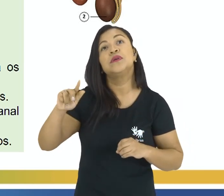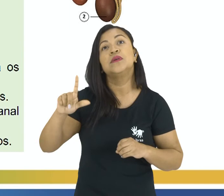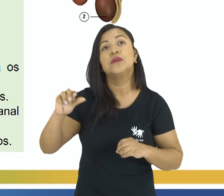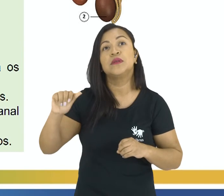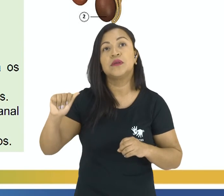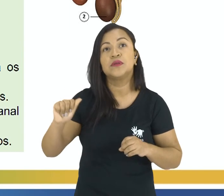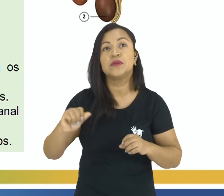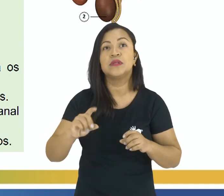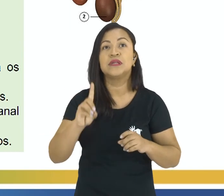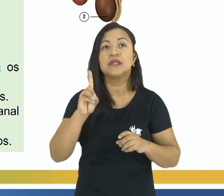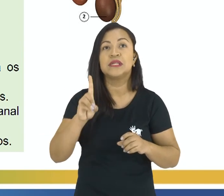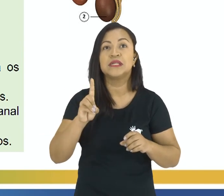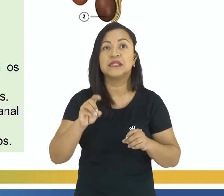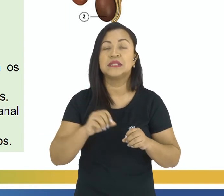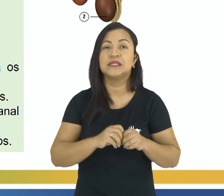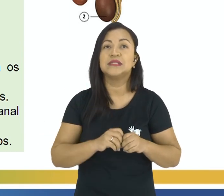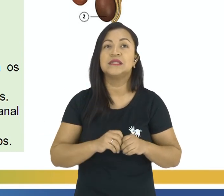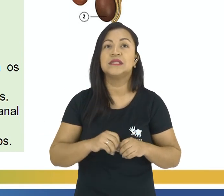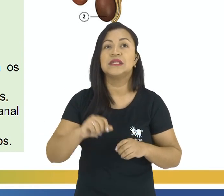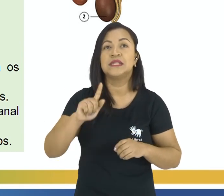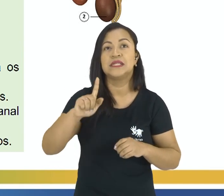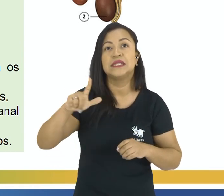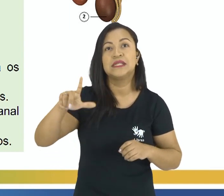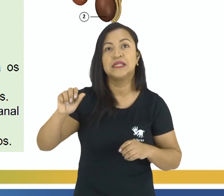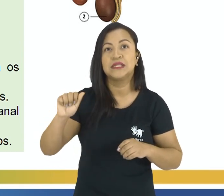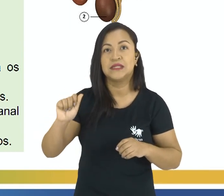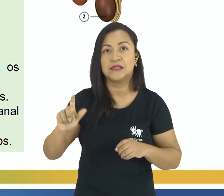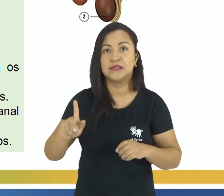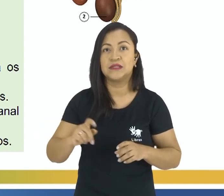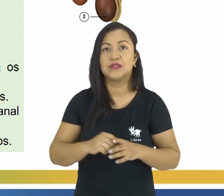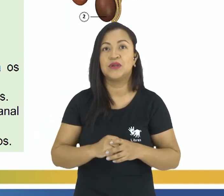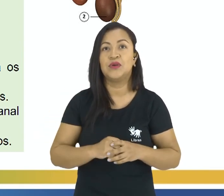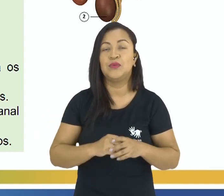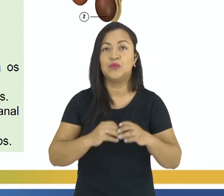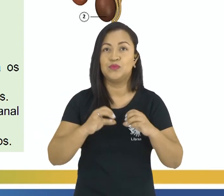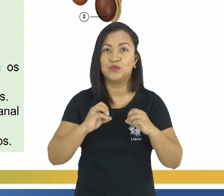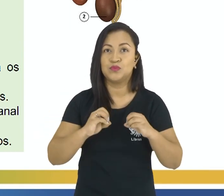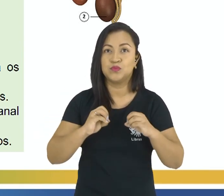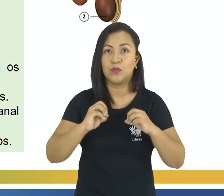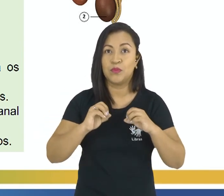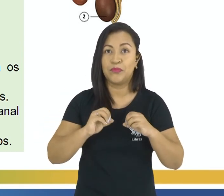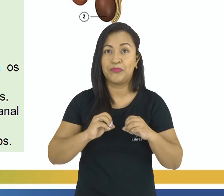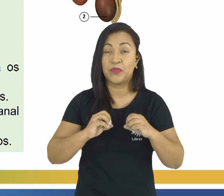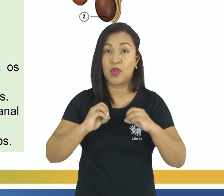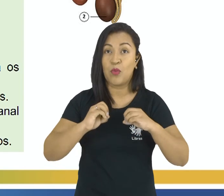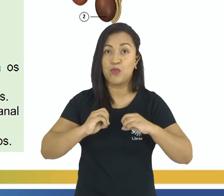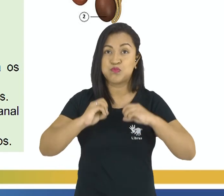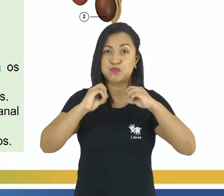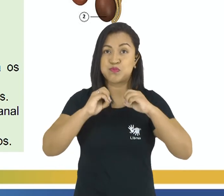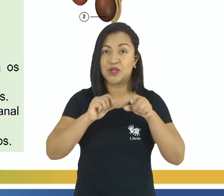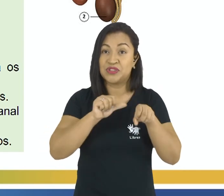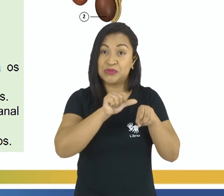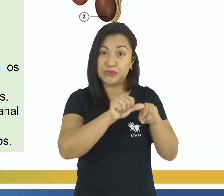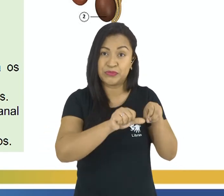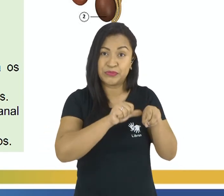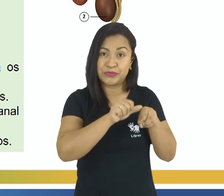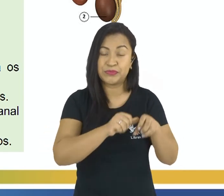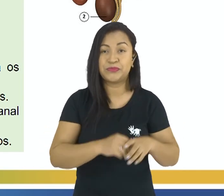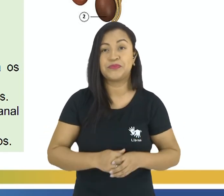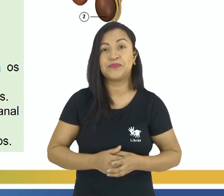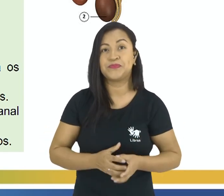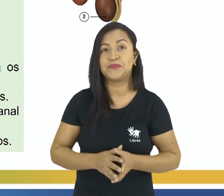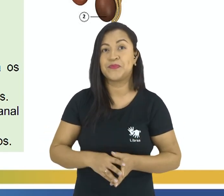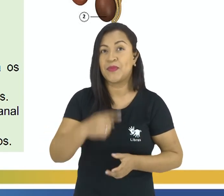bulbo-uretral, epidídimo. E D, glândula bulbo-uretral, epidídimo, testículo e próstata.